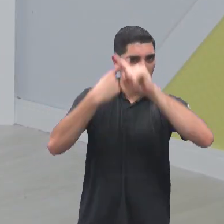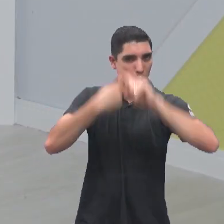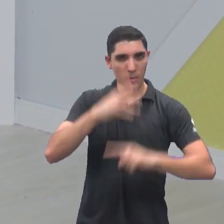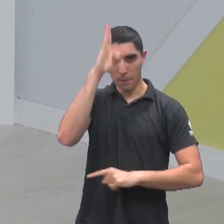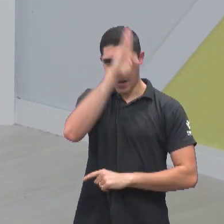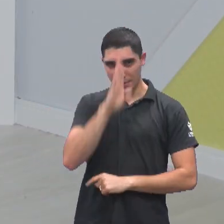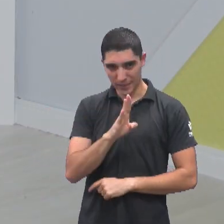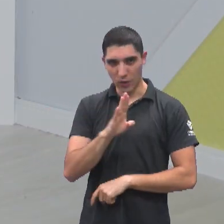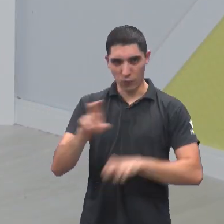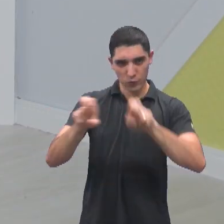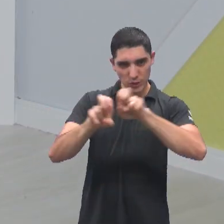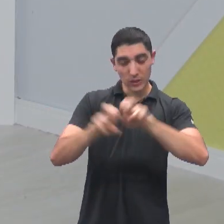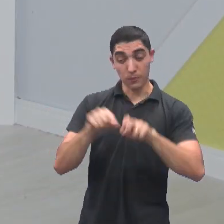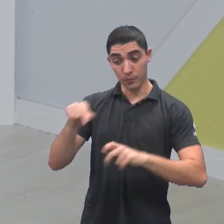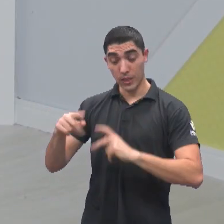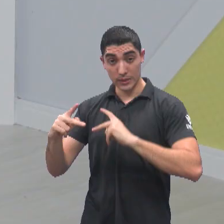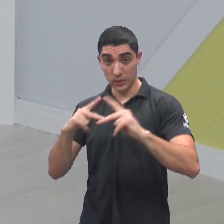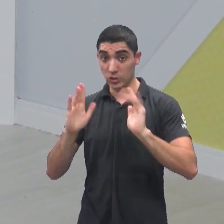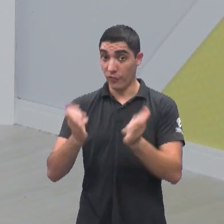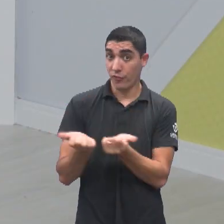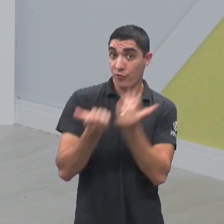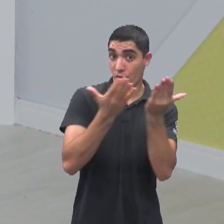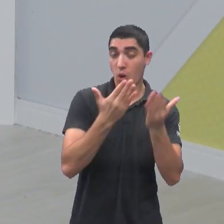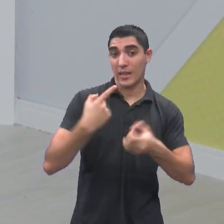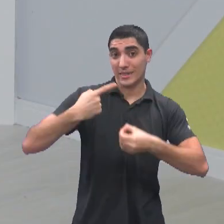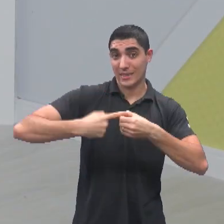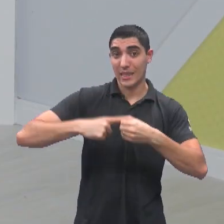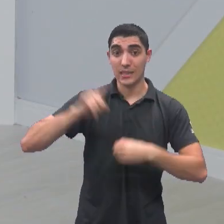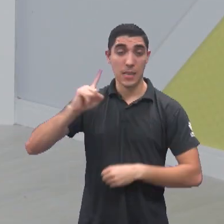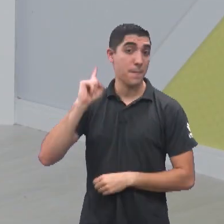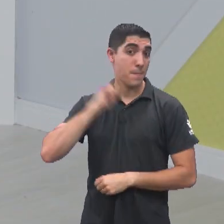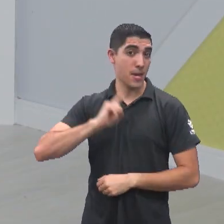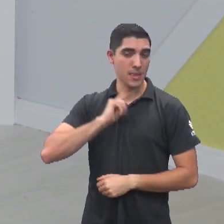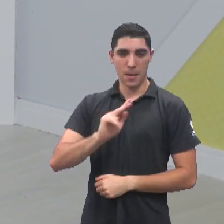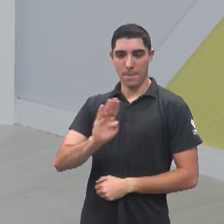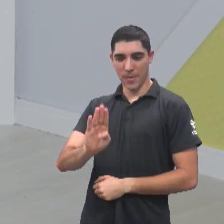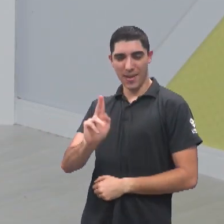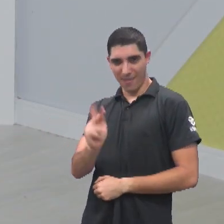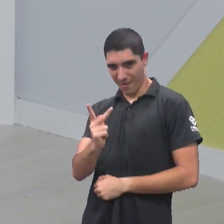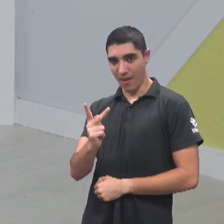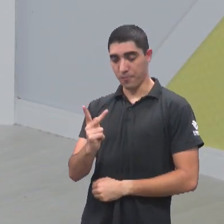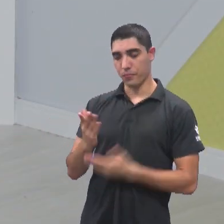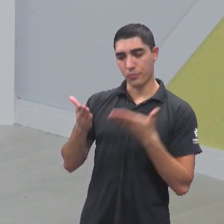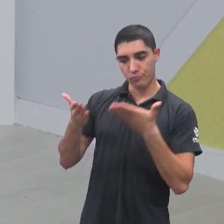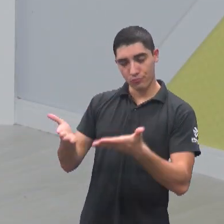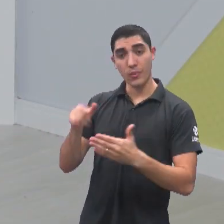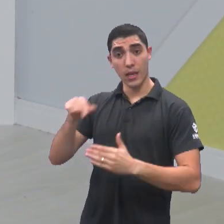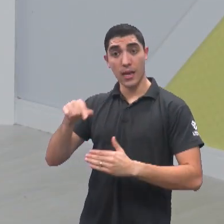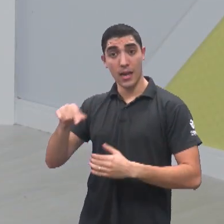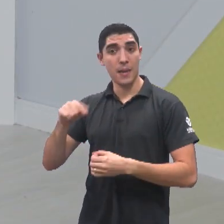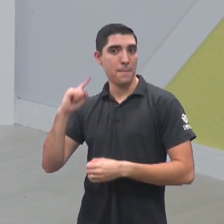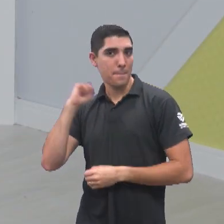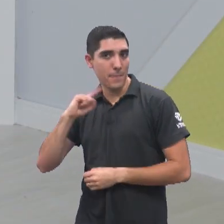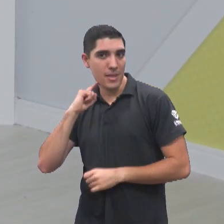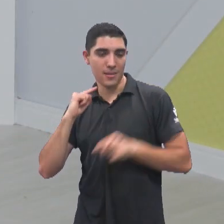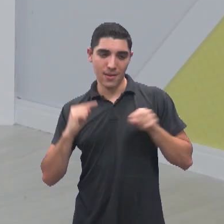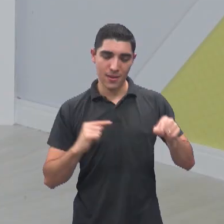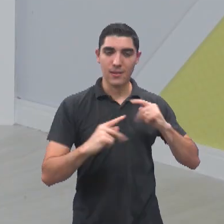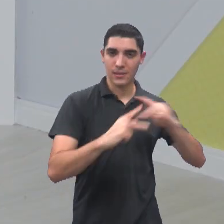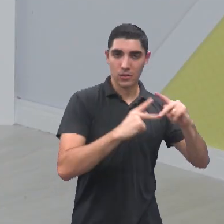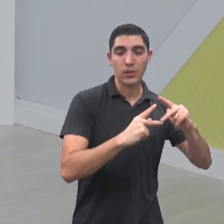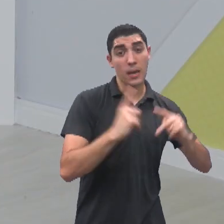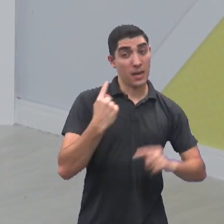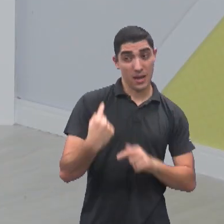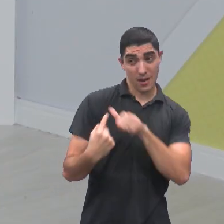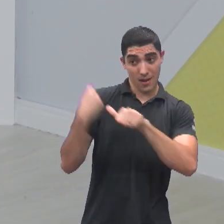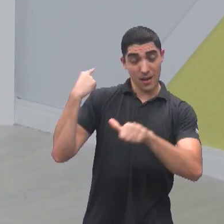para encarar o Minas, um confronto de duas equipes que começaram a competição nacional com derrota e buscavam, claro, a reabilitação.